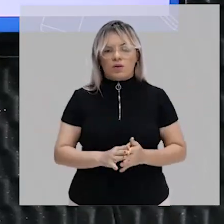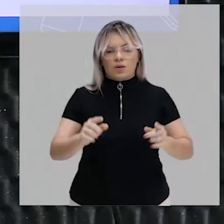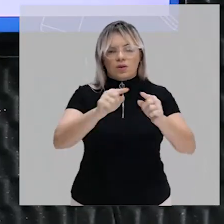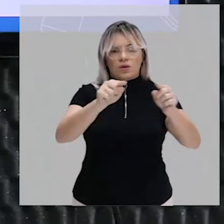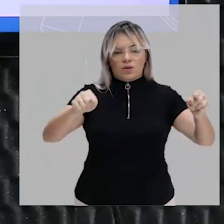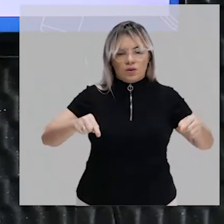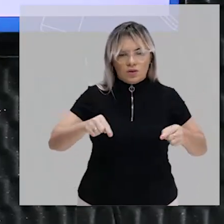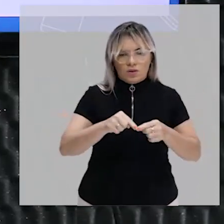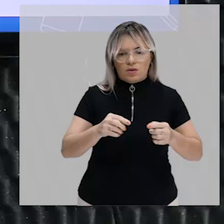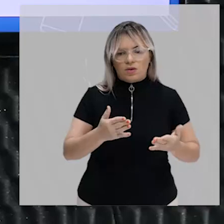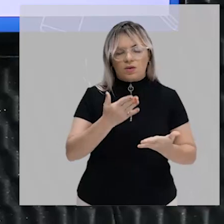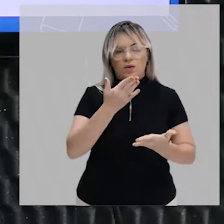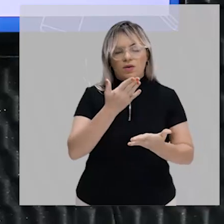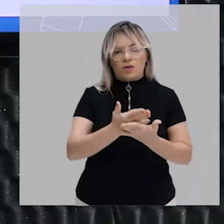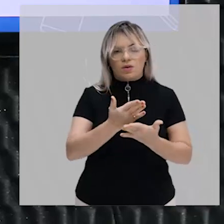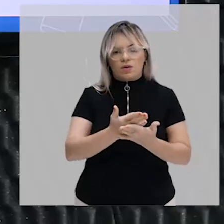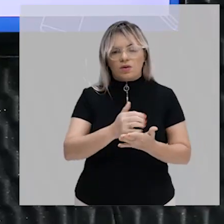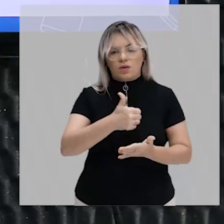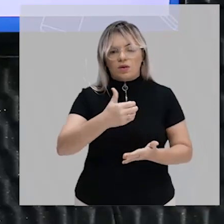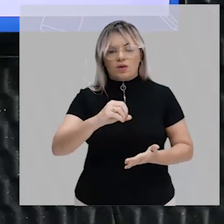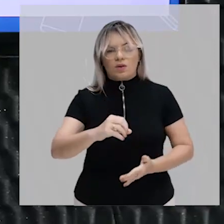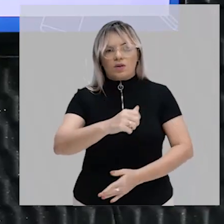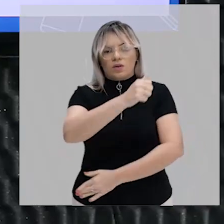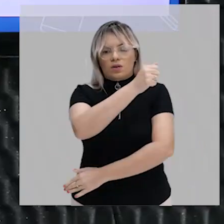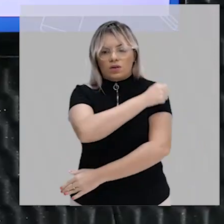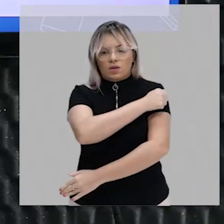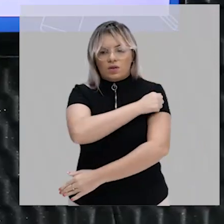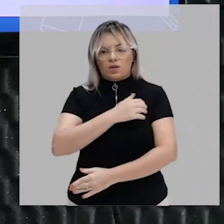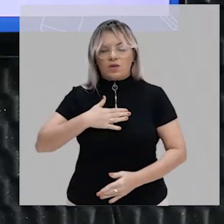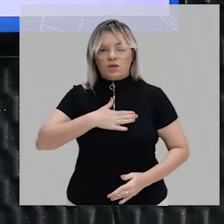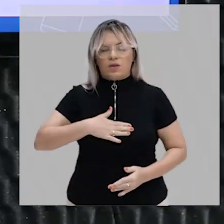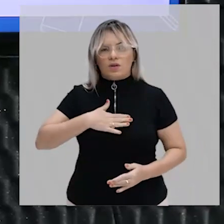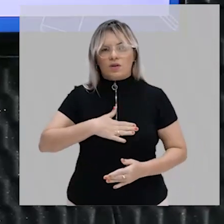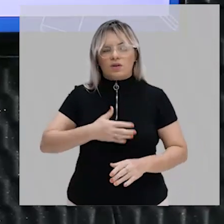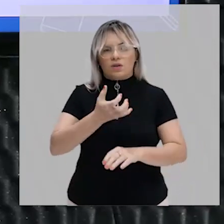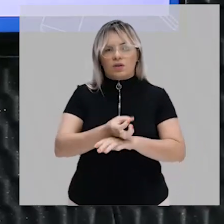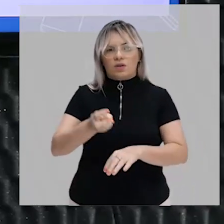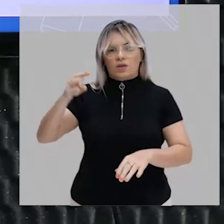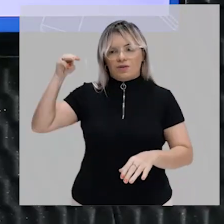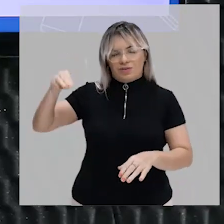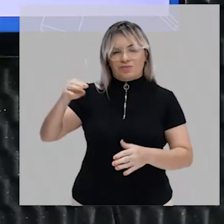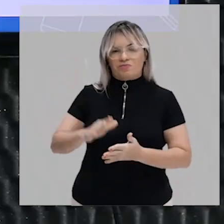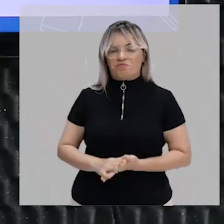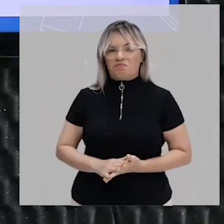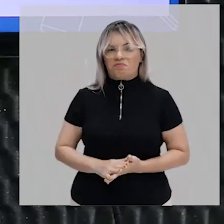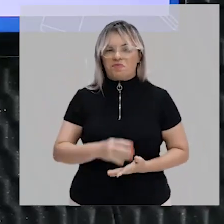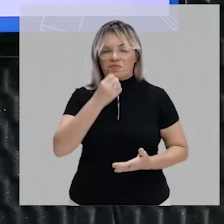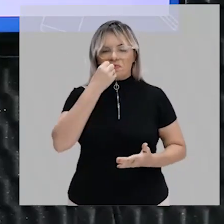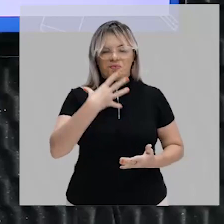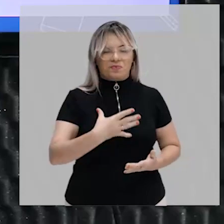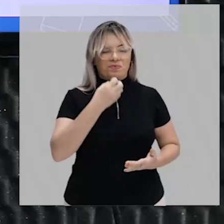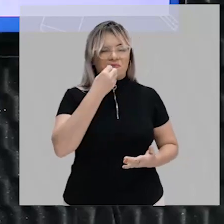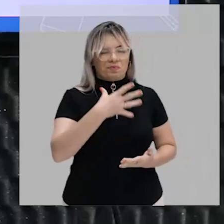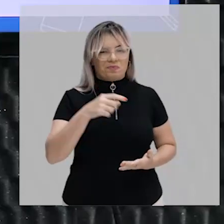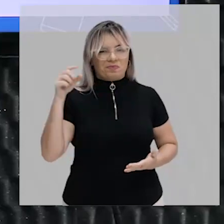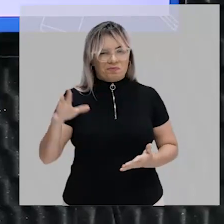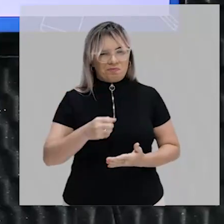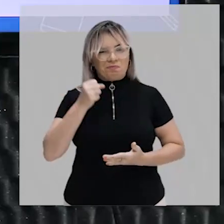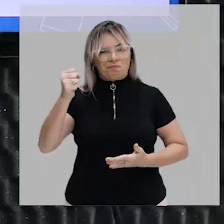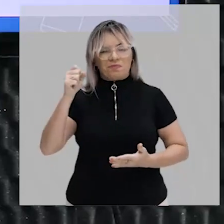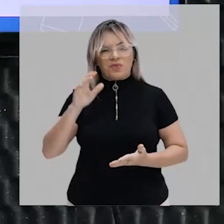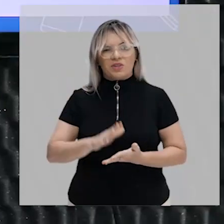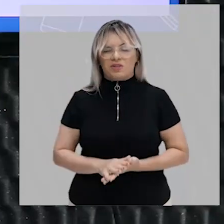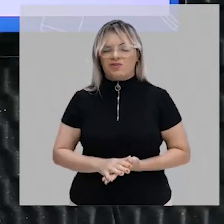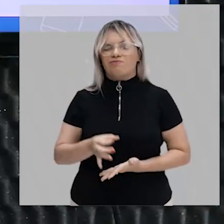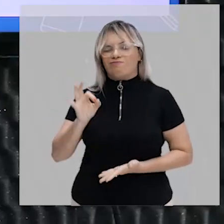aula, 10 alunos gostam de matemática. Olha que isso é um recorde, viu? A gente tem numa sala de aula 10. Estou brincando, eu tenho certeza que eu tenho mais de 10